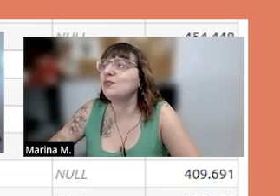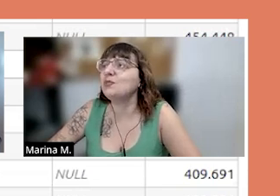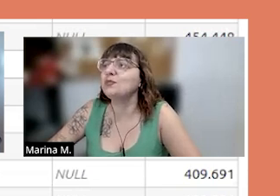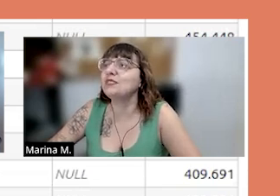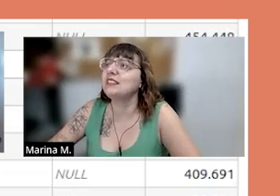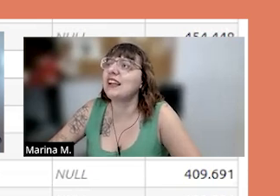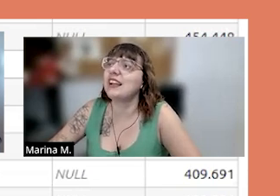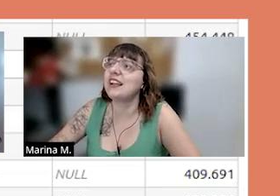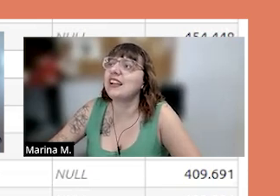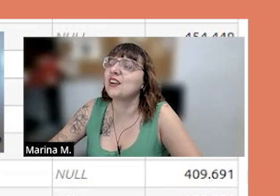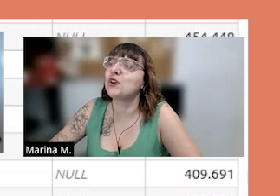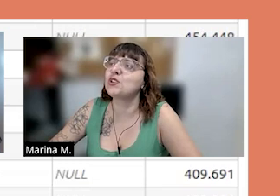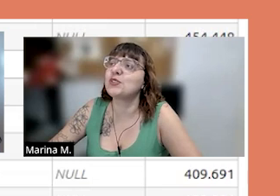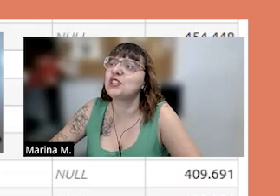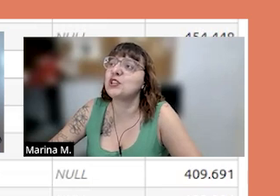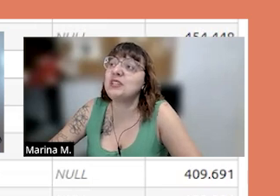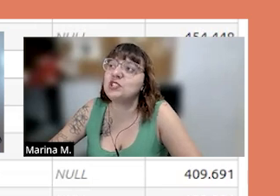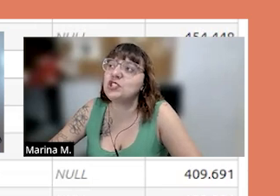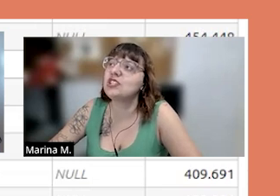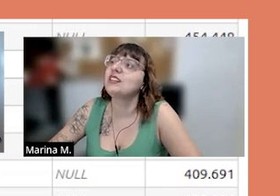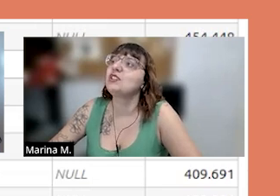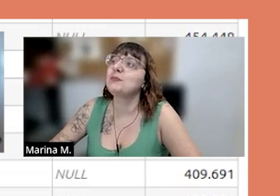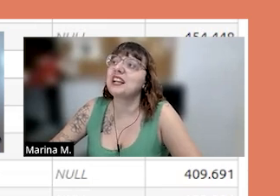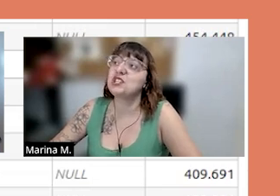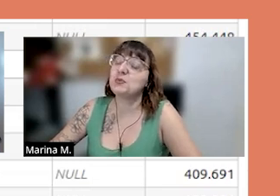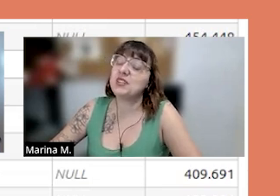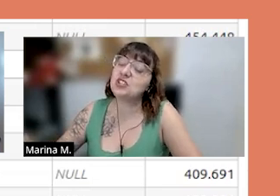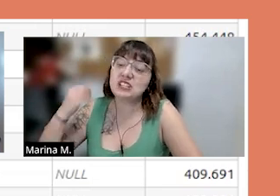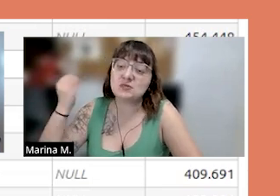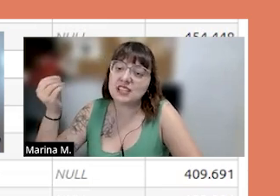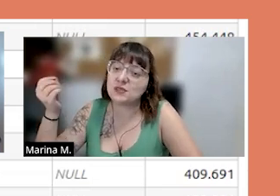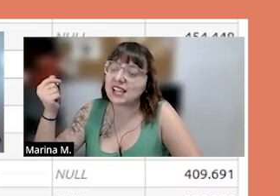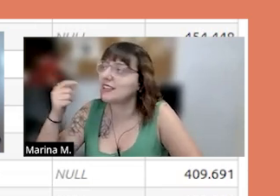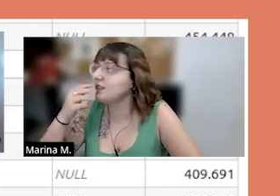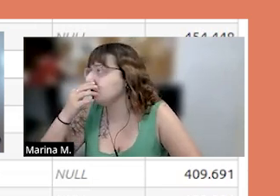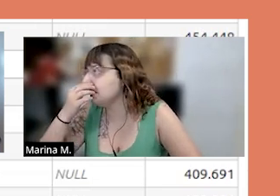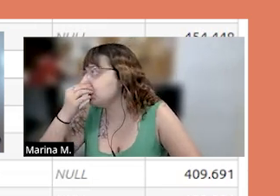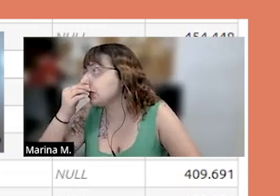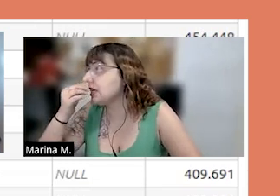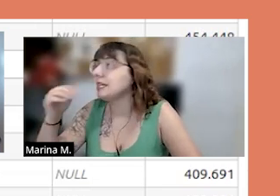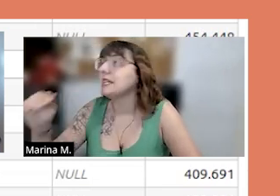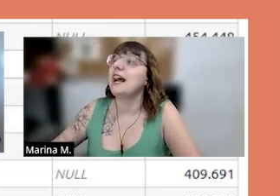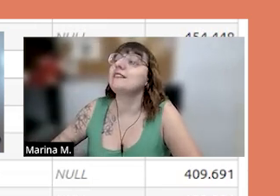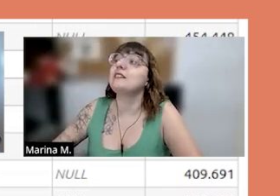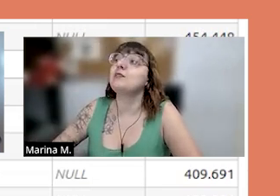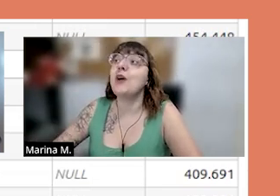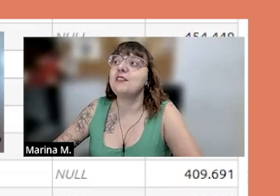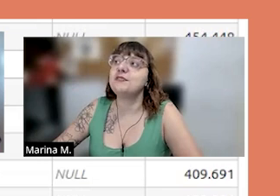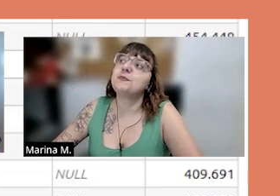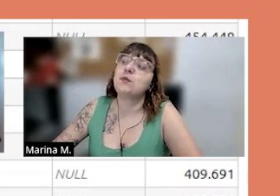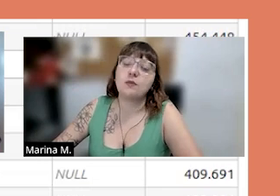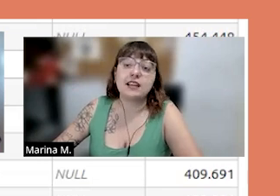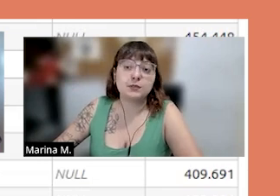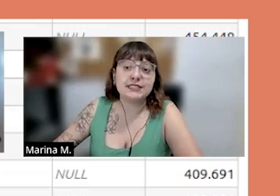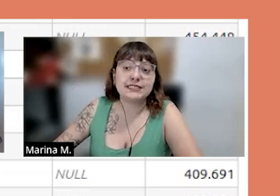aí é o código da região int, nome da região int, não sei o que é essa região int. Aí o